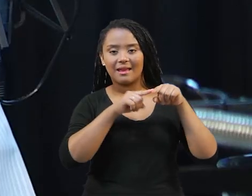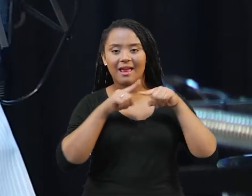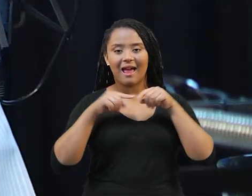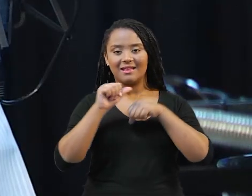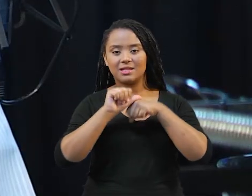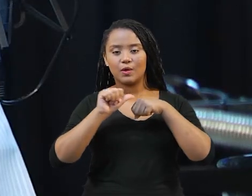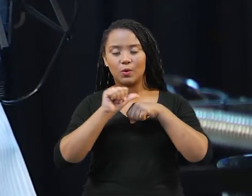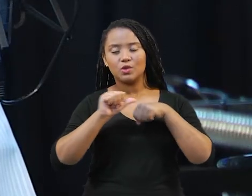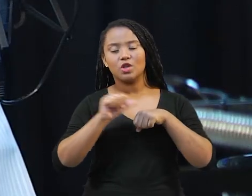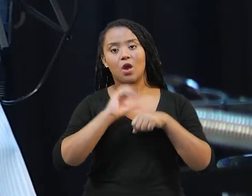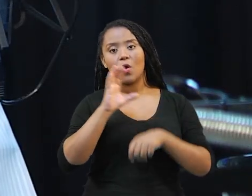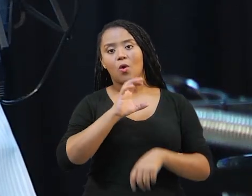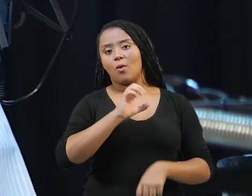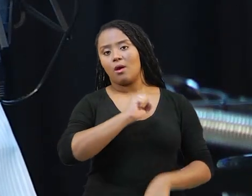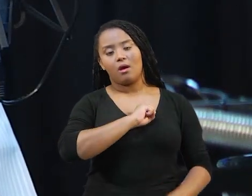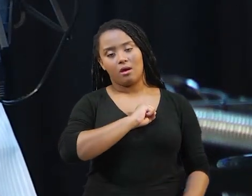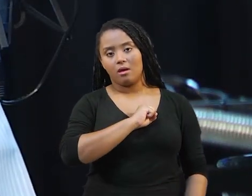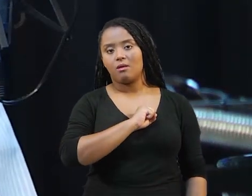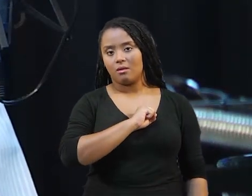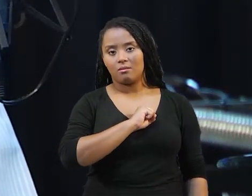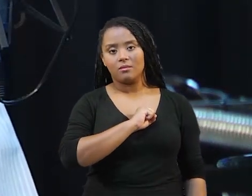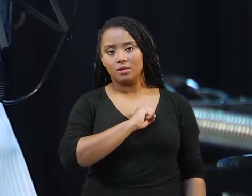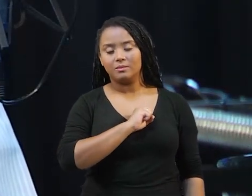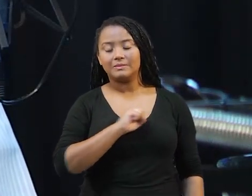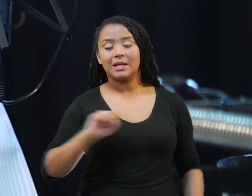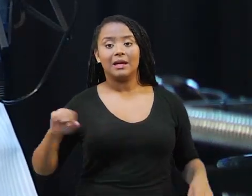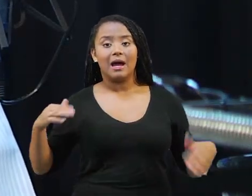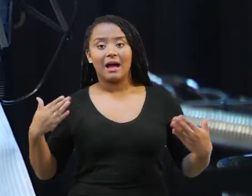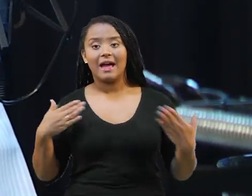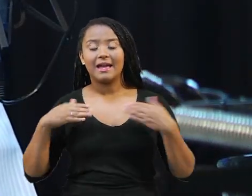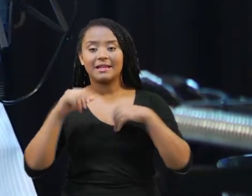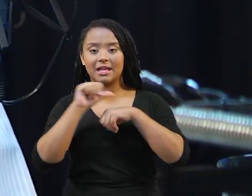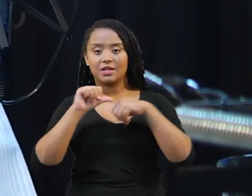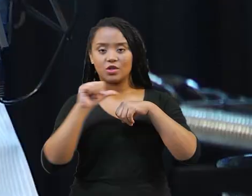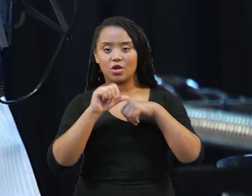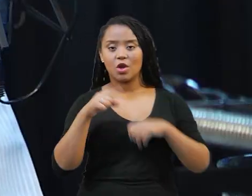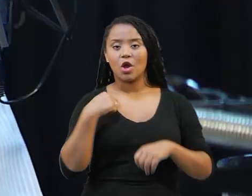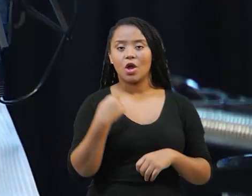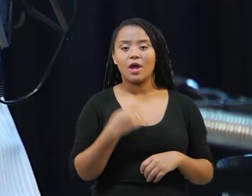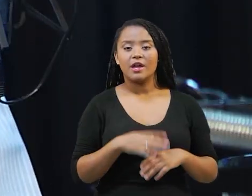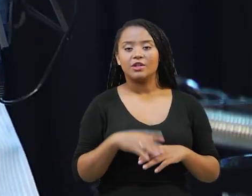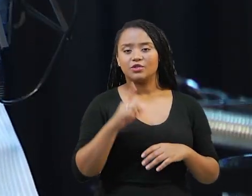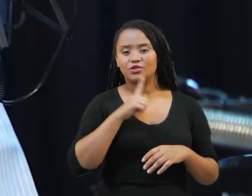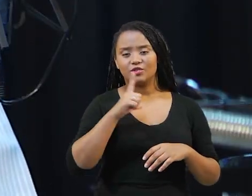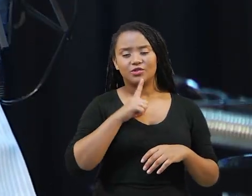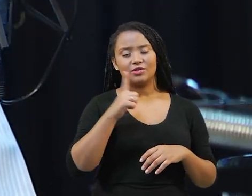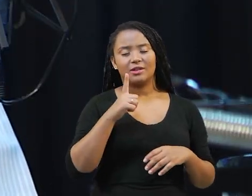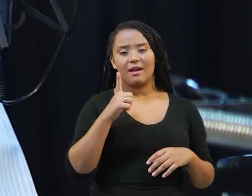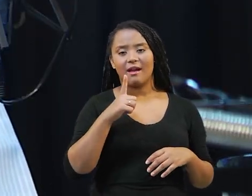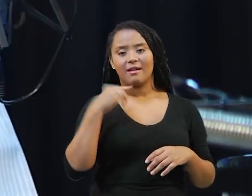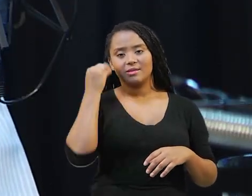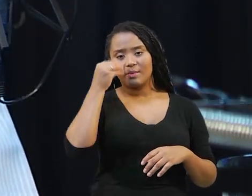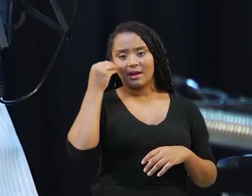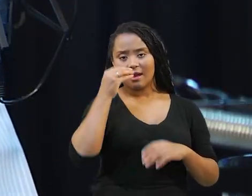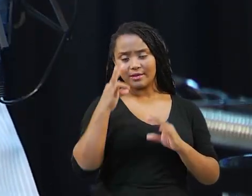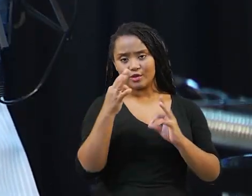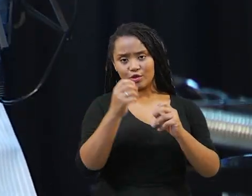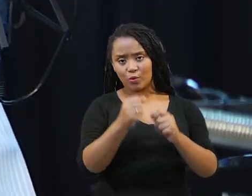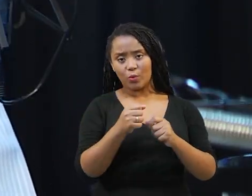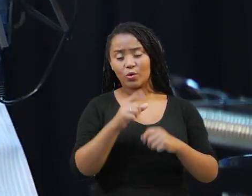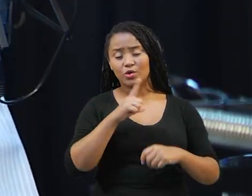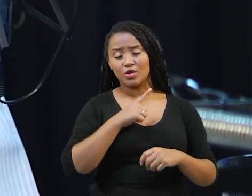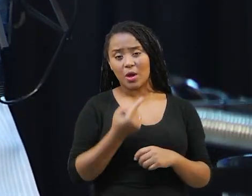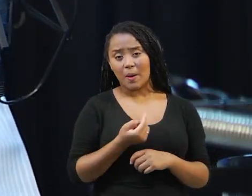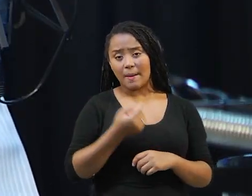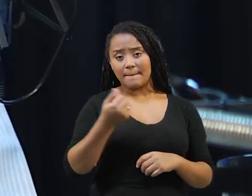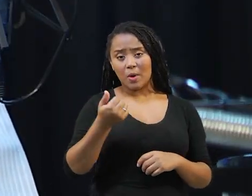E aí, na cirurgia, como a gente operava de tudo aqui, né, na medicina, eram poucos cirurgiões, e